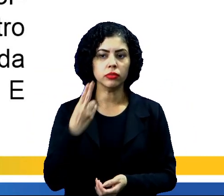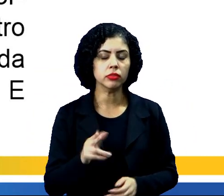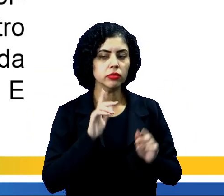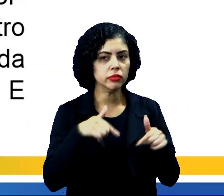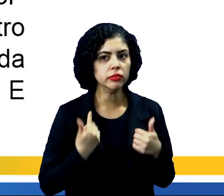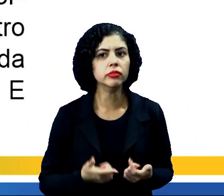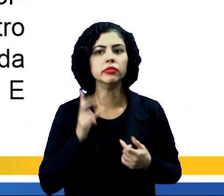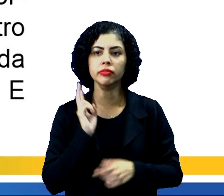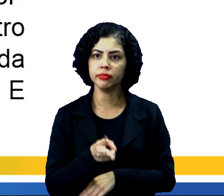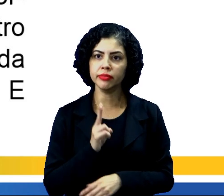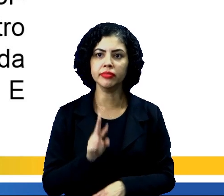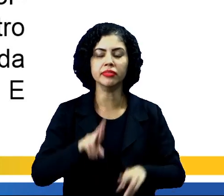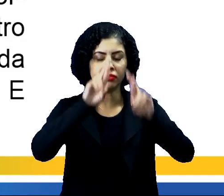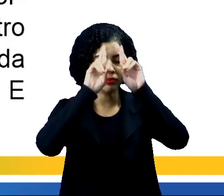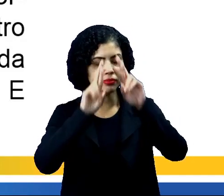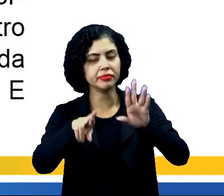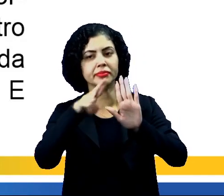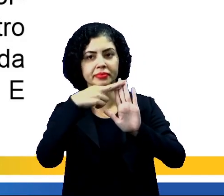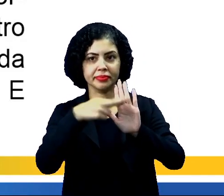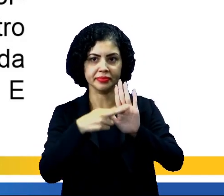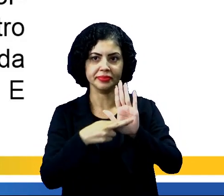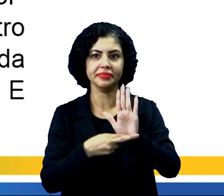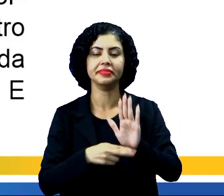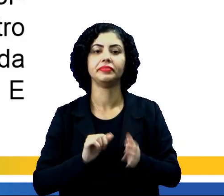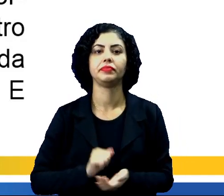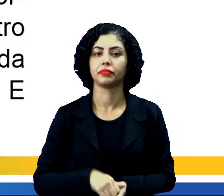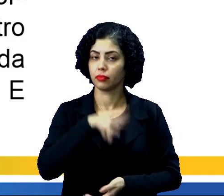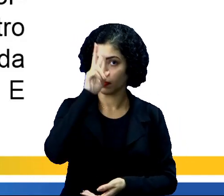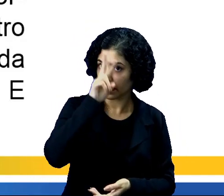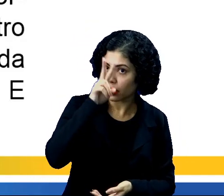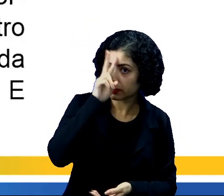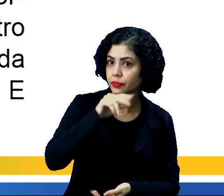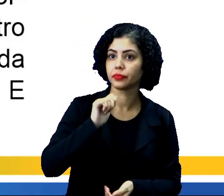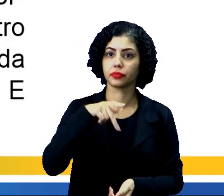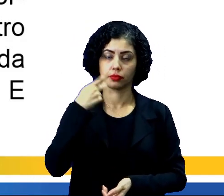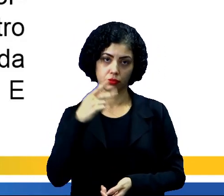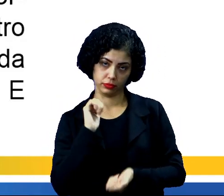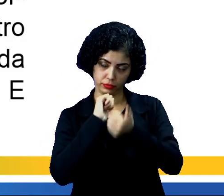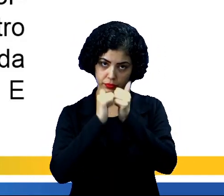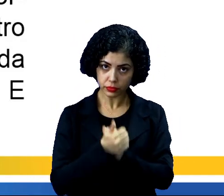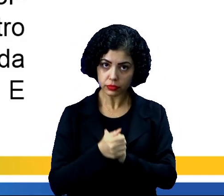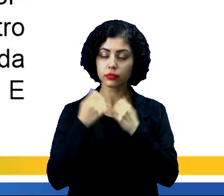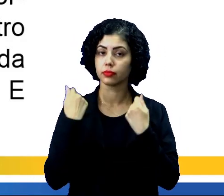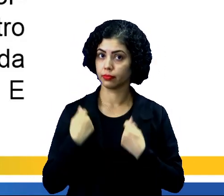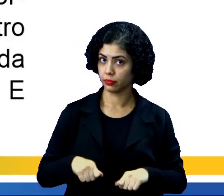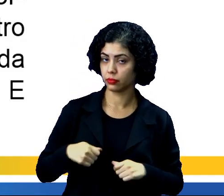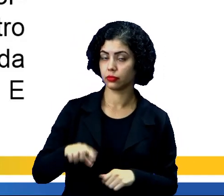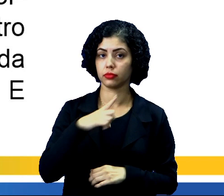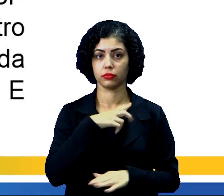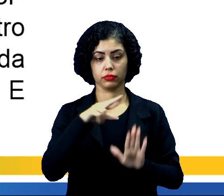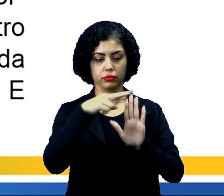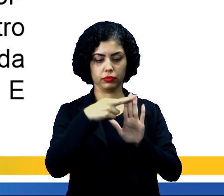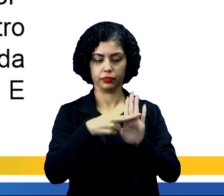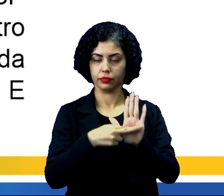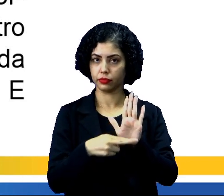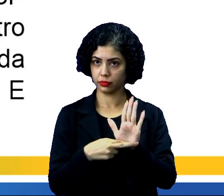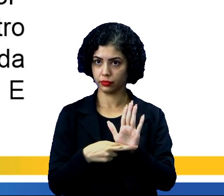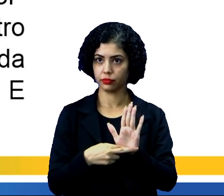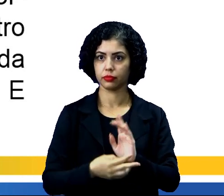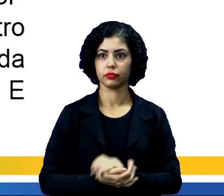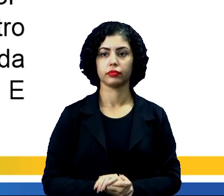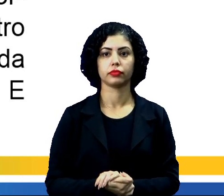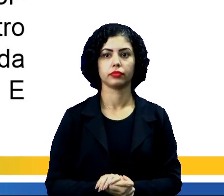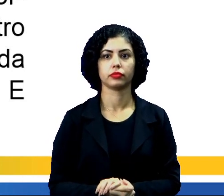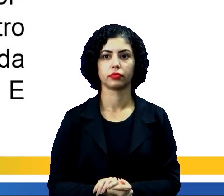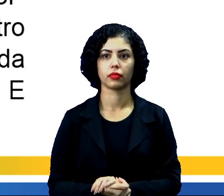se defender, sempre respeitando as regras. Lembrando que a gente está falando de esporte, então tem o cunho de regra, regulamentação